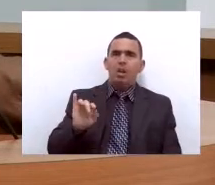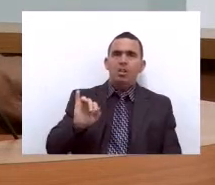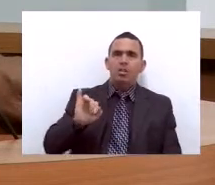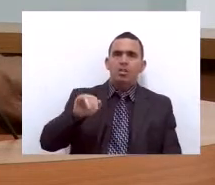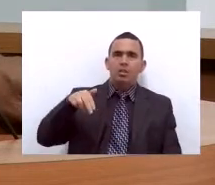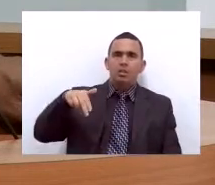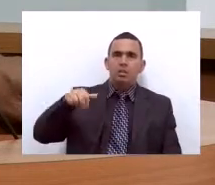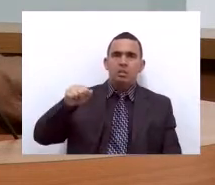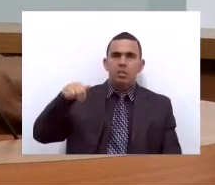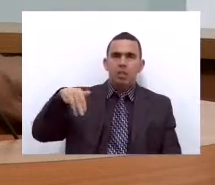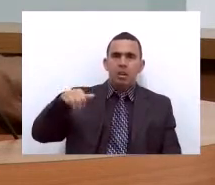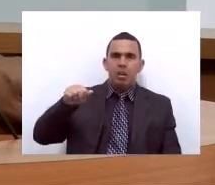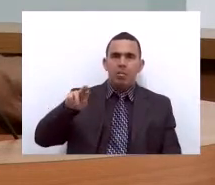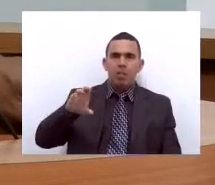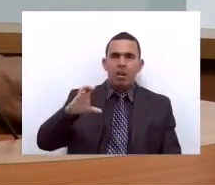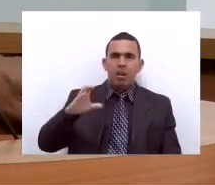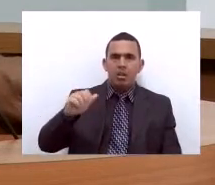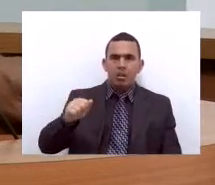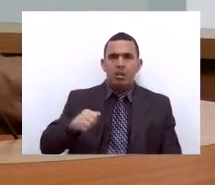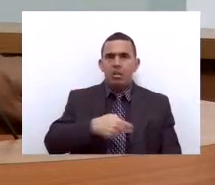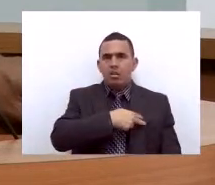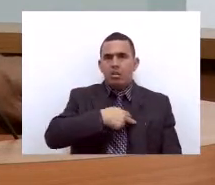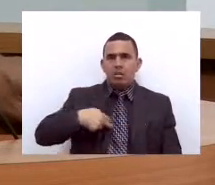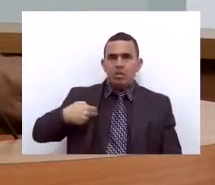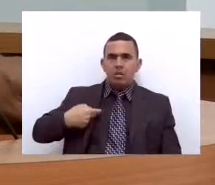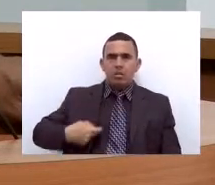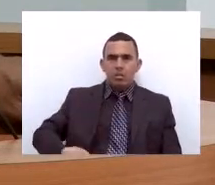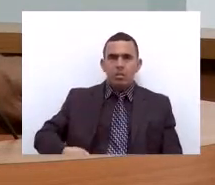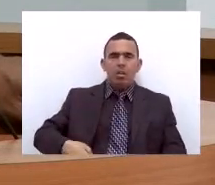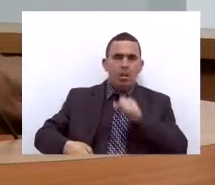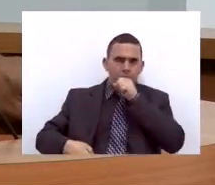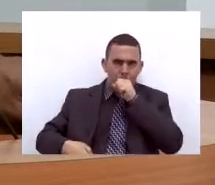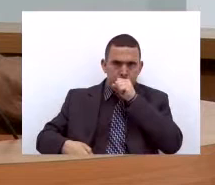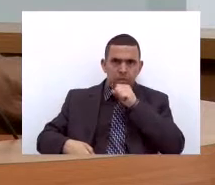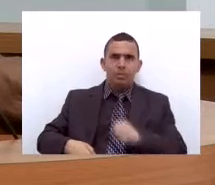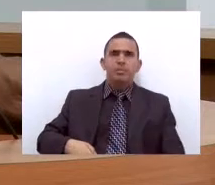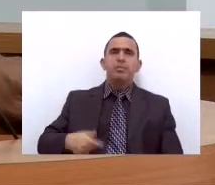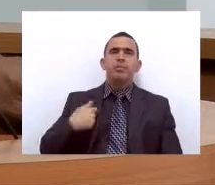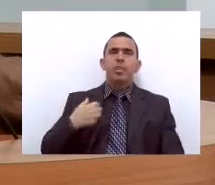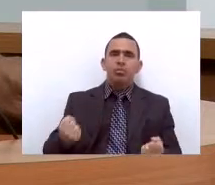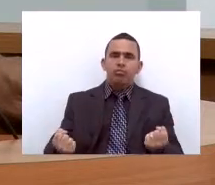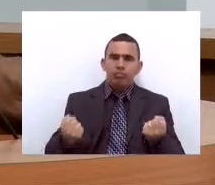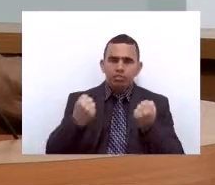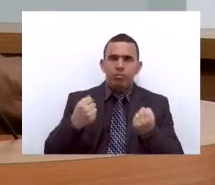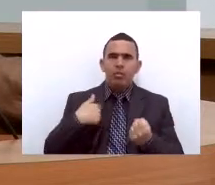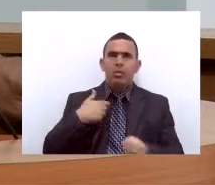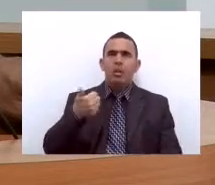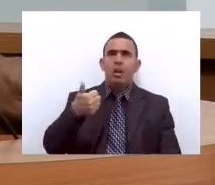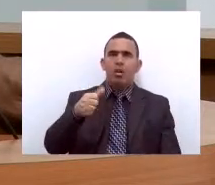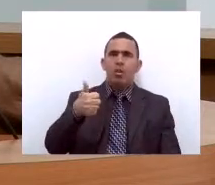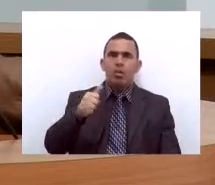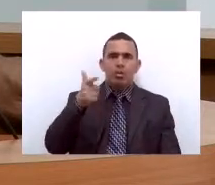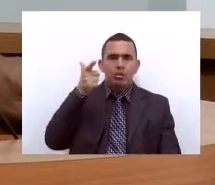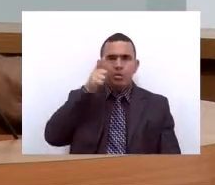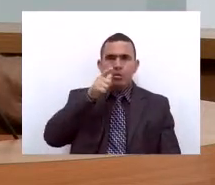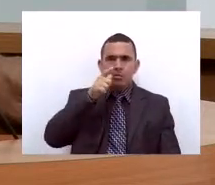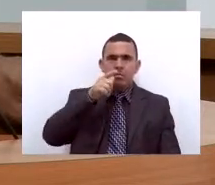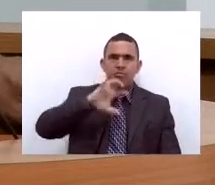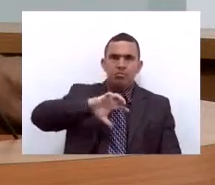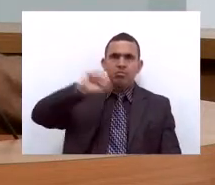de Supino e Powerlift. Graças a Deus, eu tenho 11 títulos invictos, não perdi nenhum até